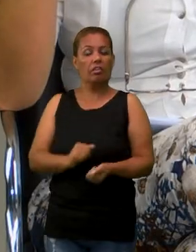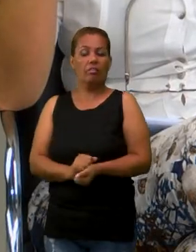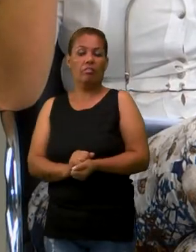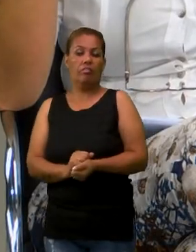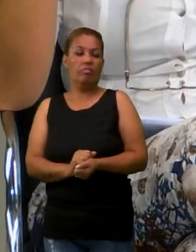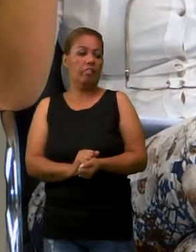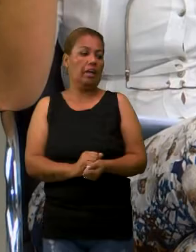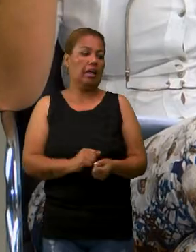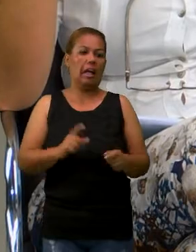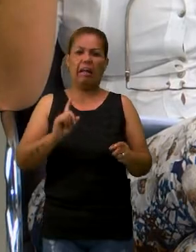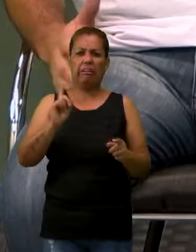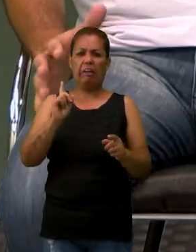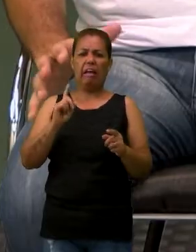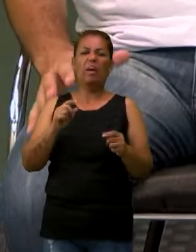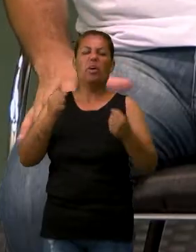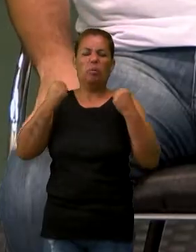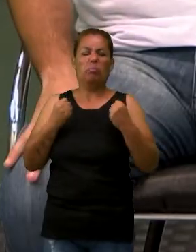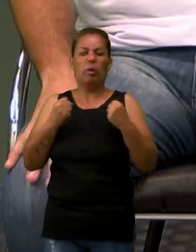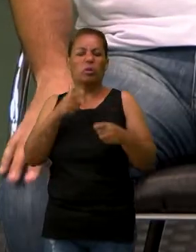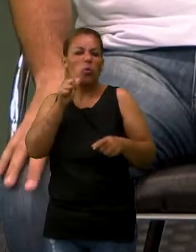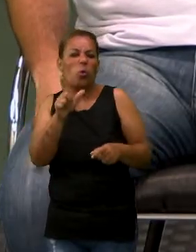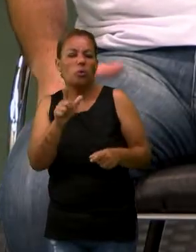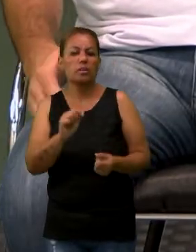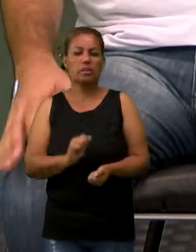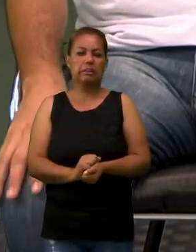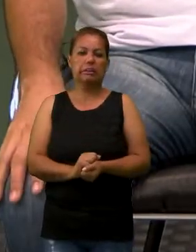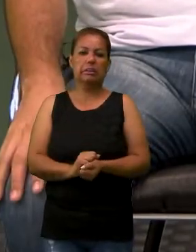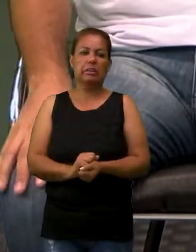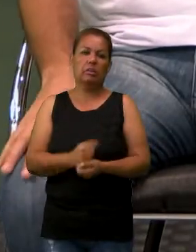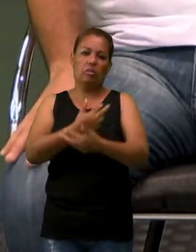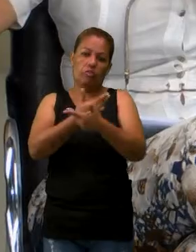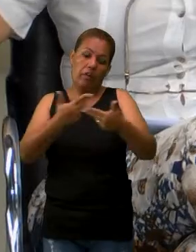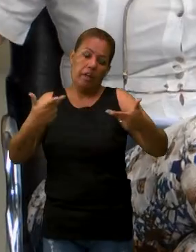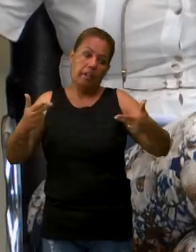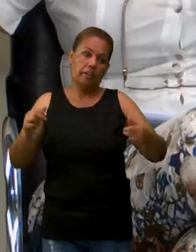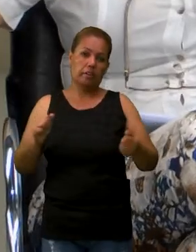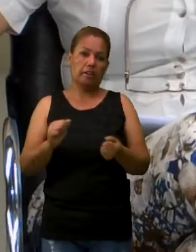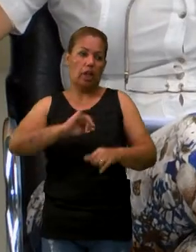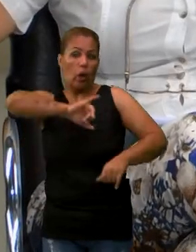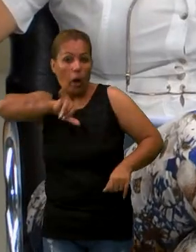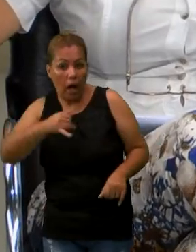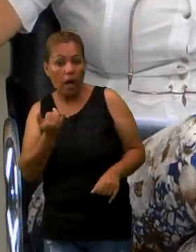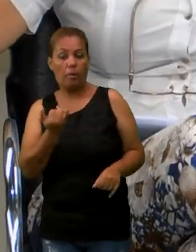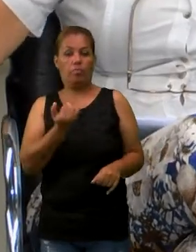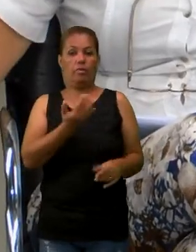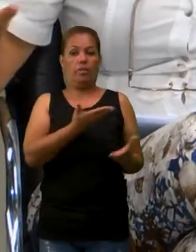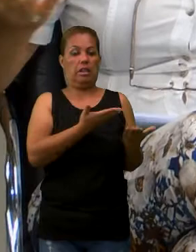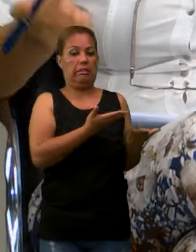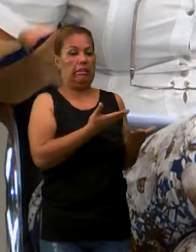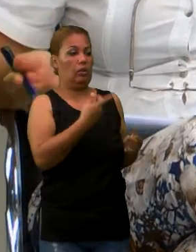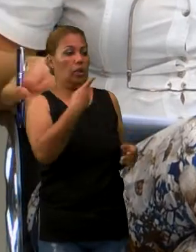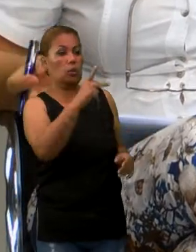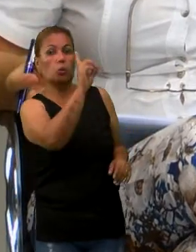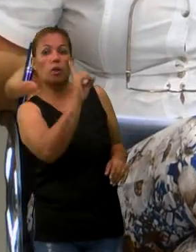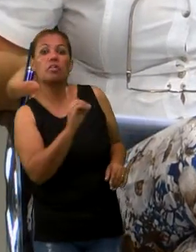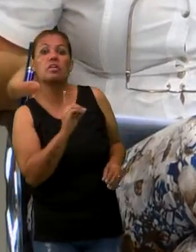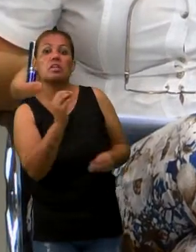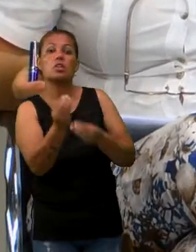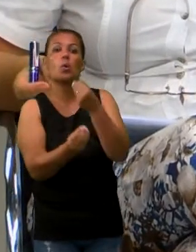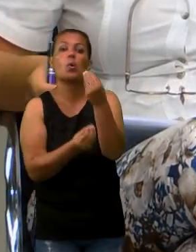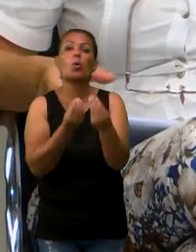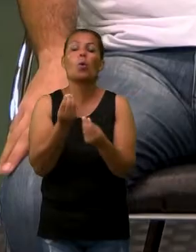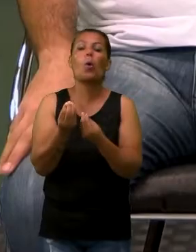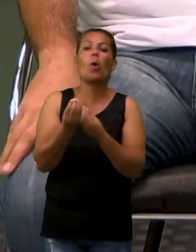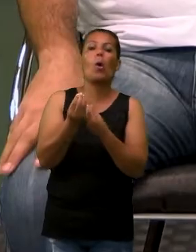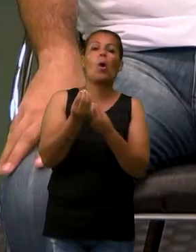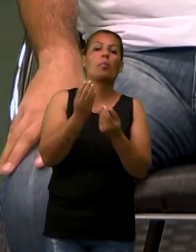e achei nanuto limitado então dá pra dá pra fazer muita coisa aproveitando isso adoro a sua deficiência como é que ela apareceu